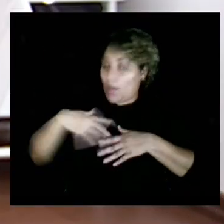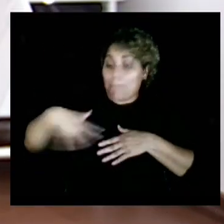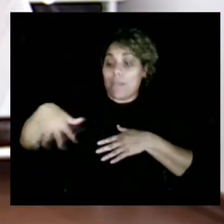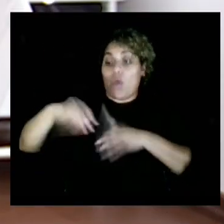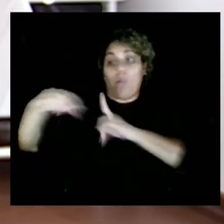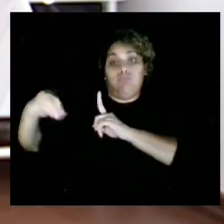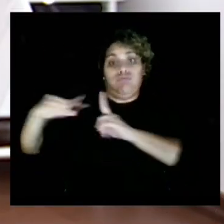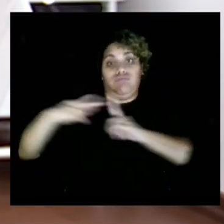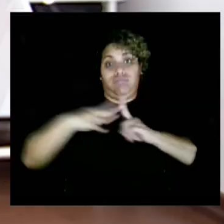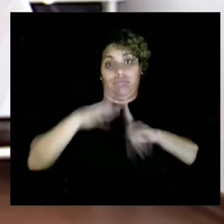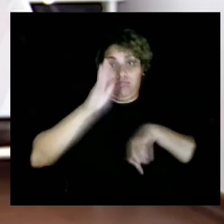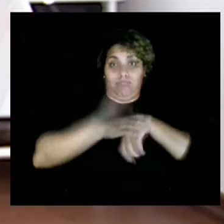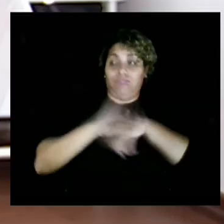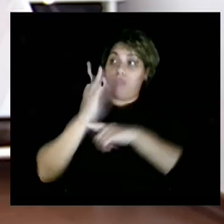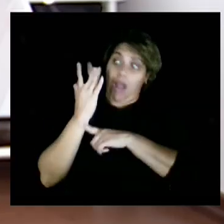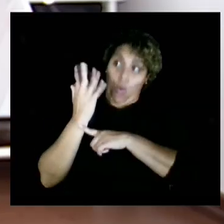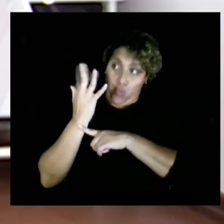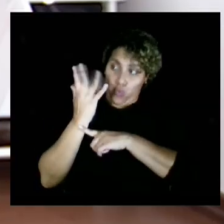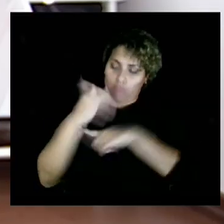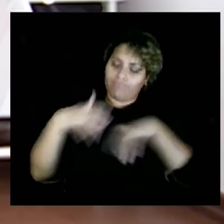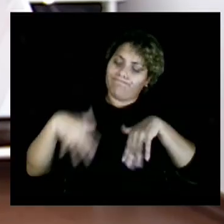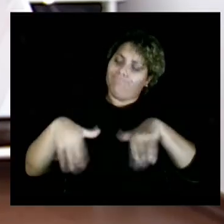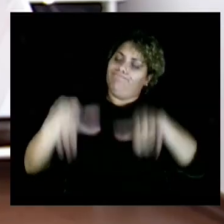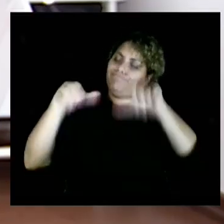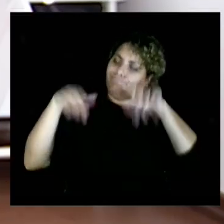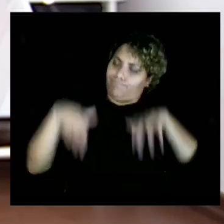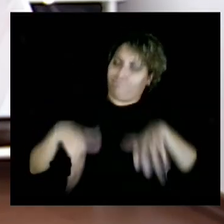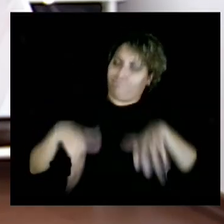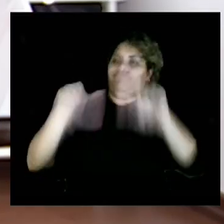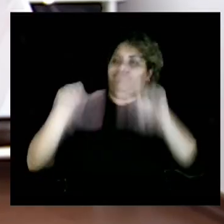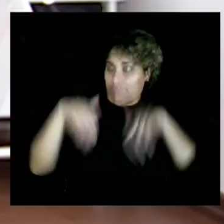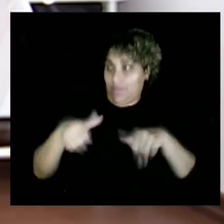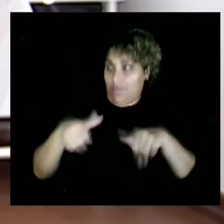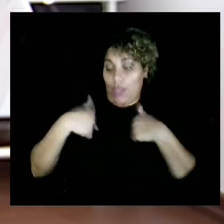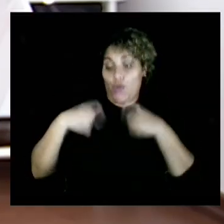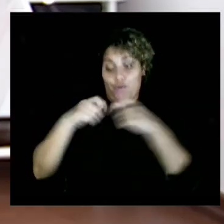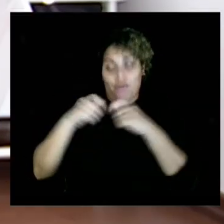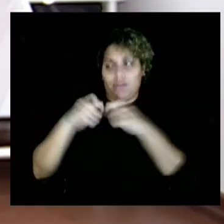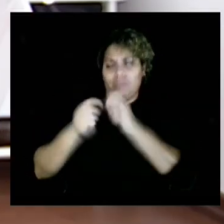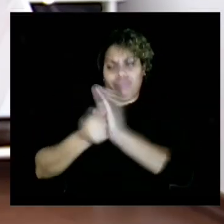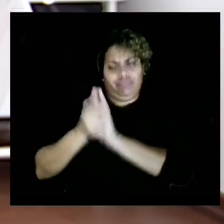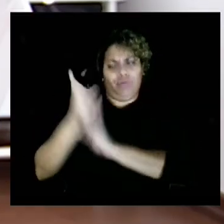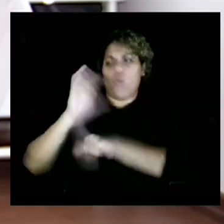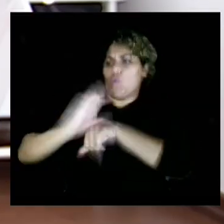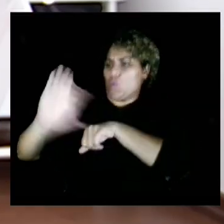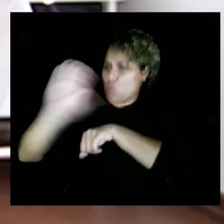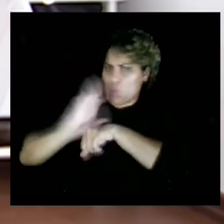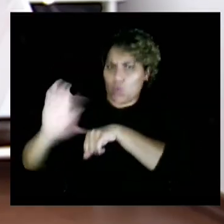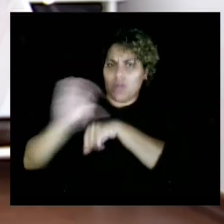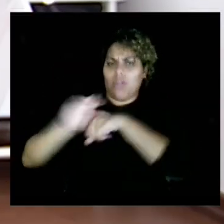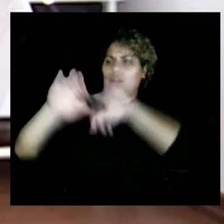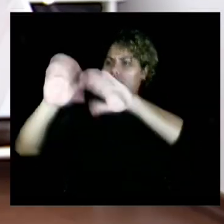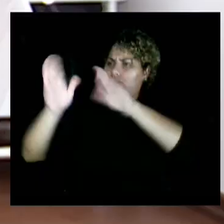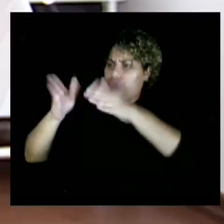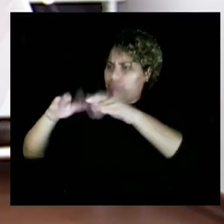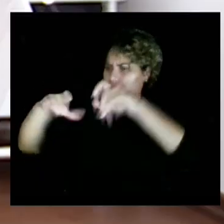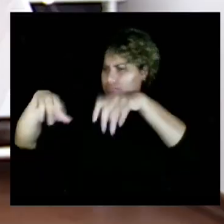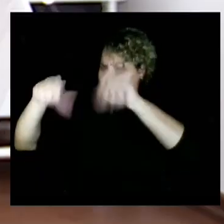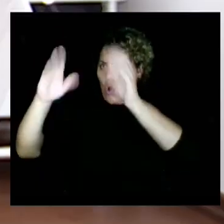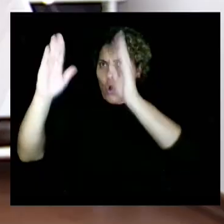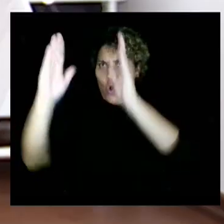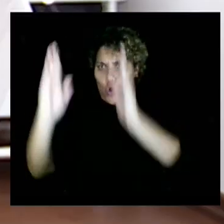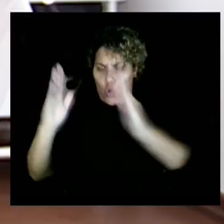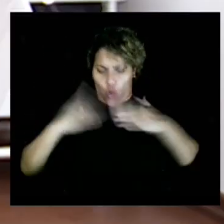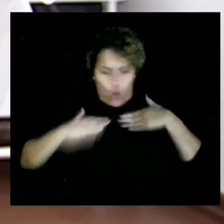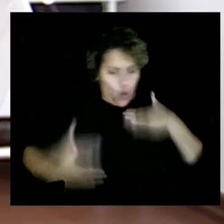gostam muito de manual. Eu fiz muitos cursos de harmonização corporal, injetáveis,